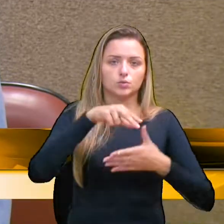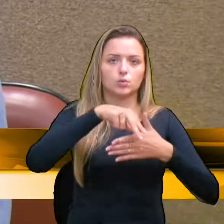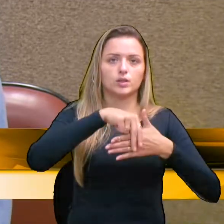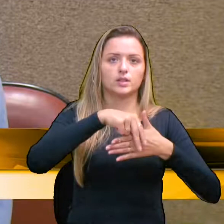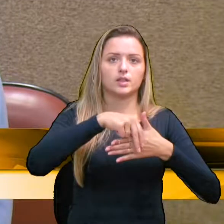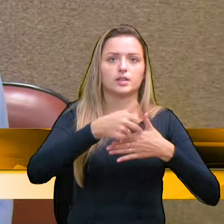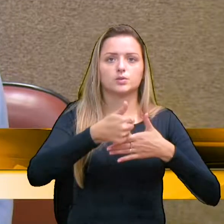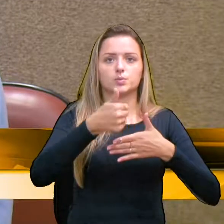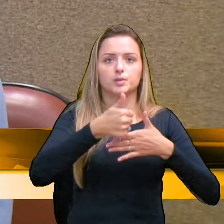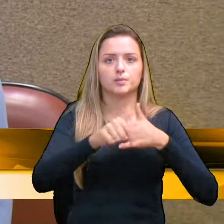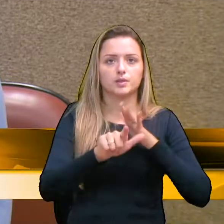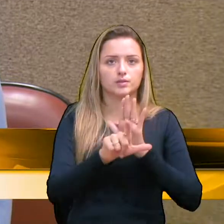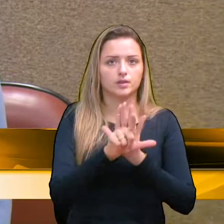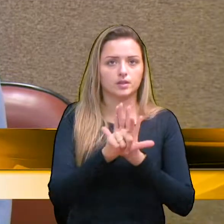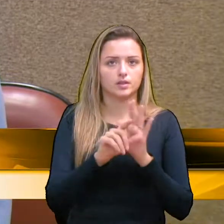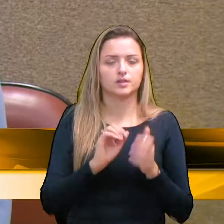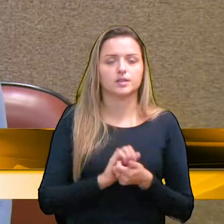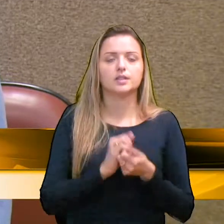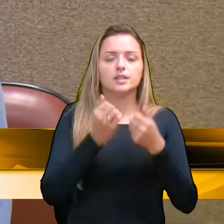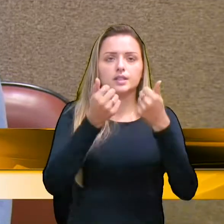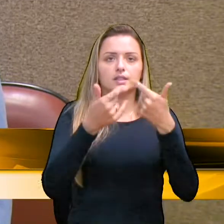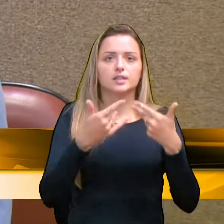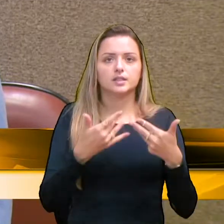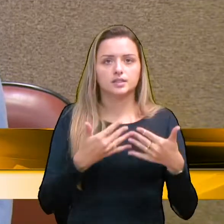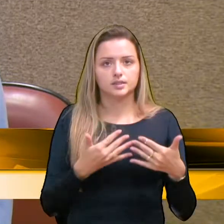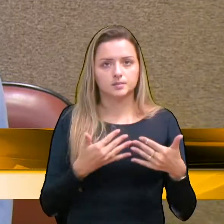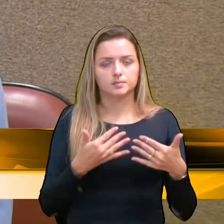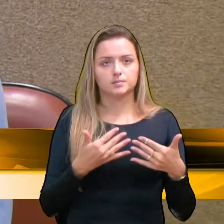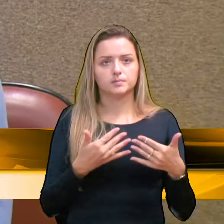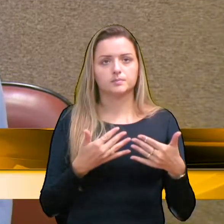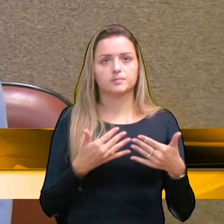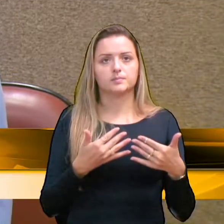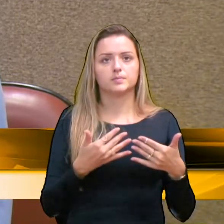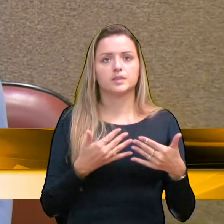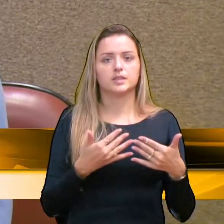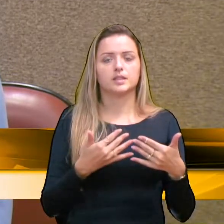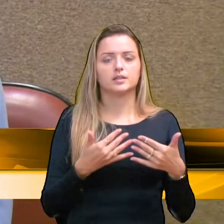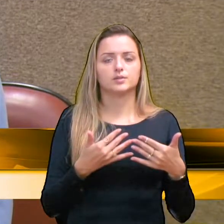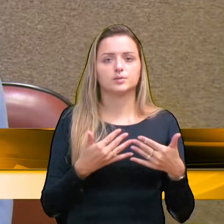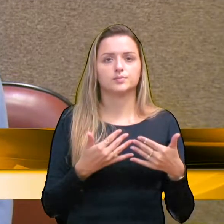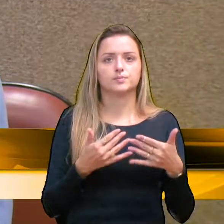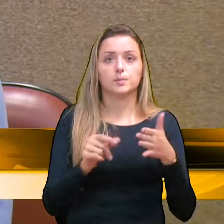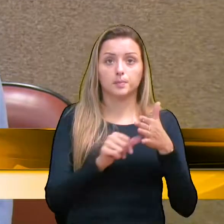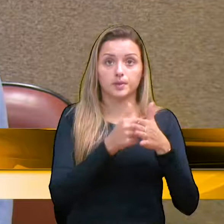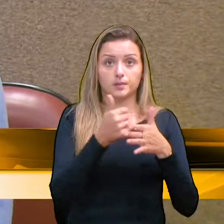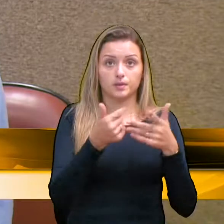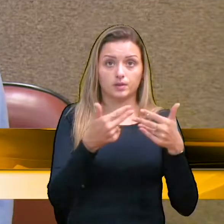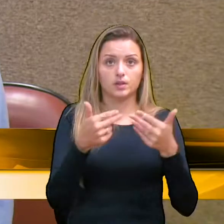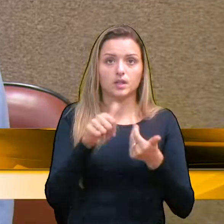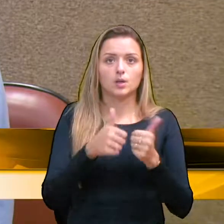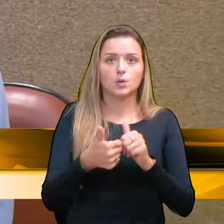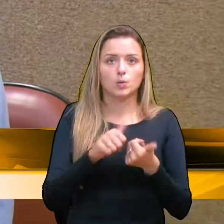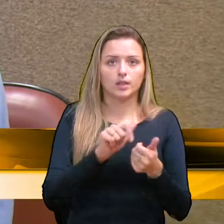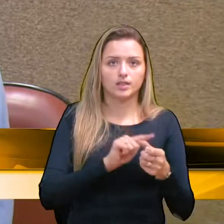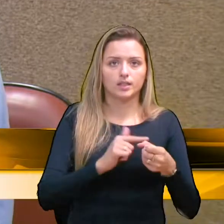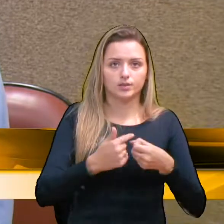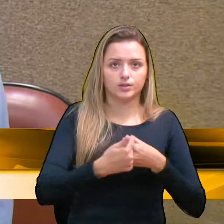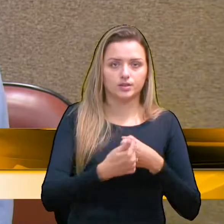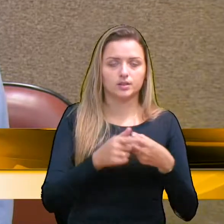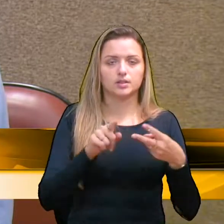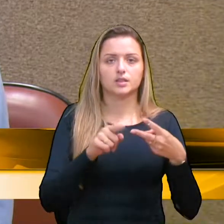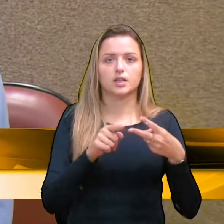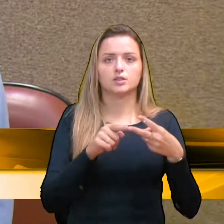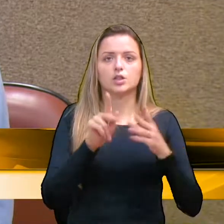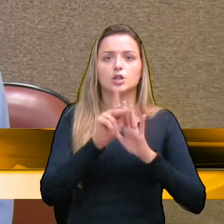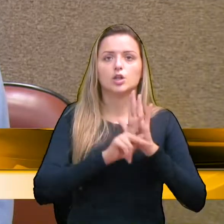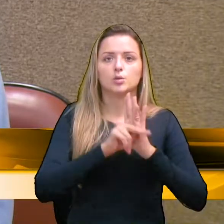1º desta lei, especificando-os em 2 pontos. Primeiro, qualidade urbana. Segundo,